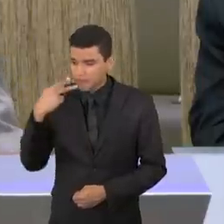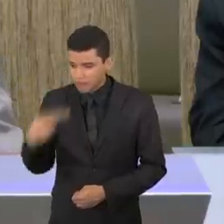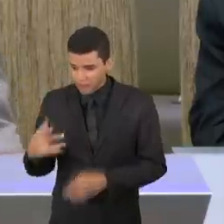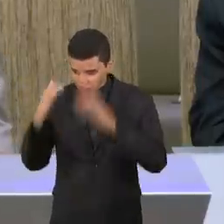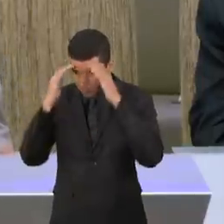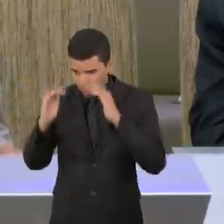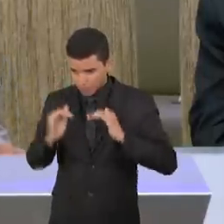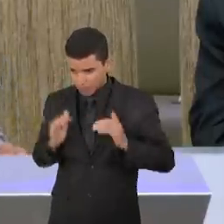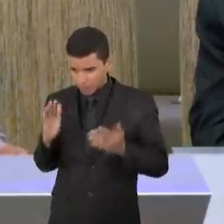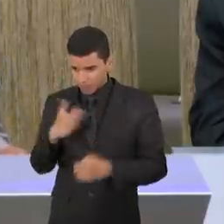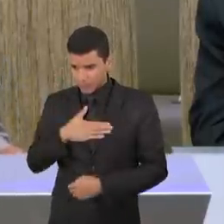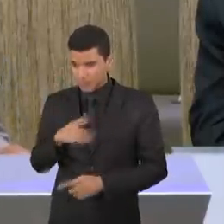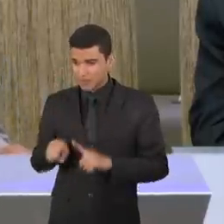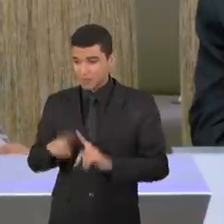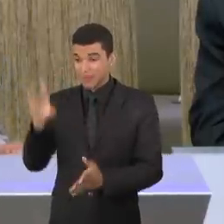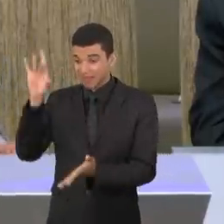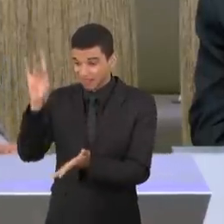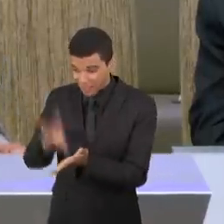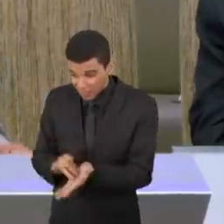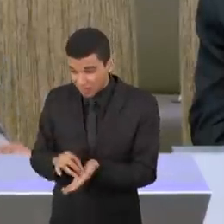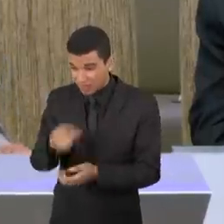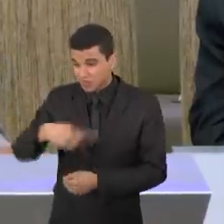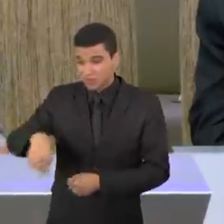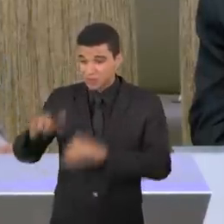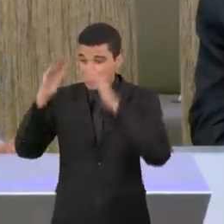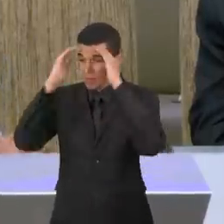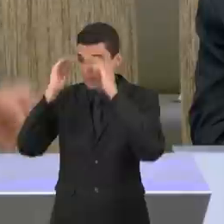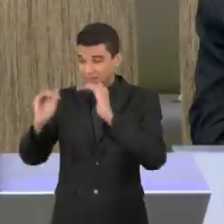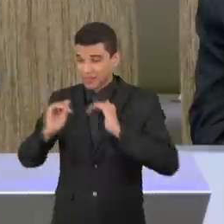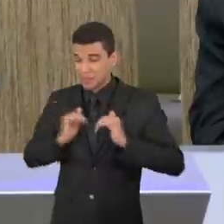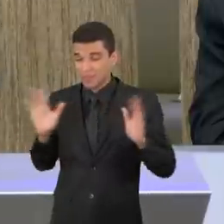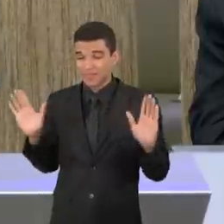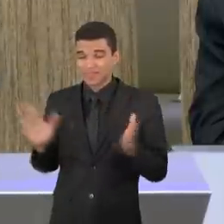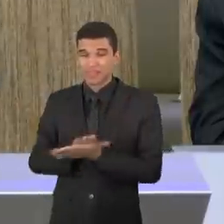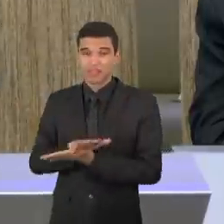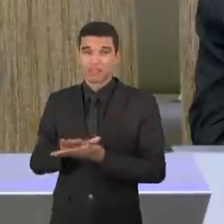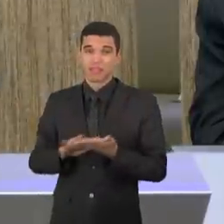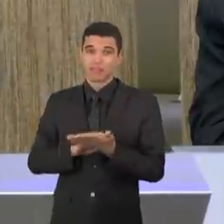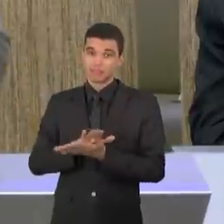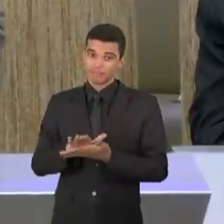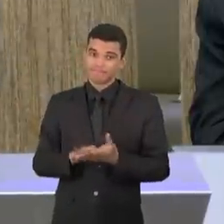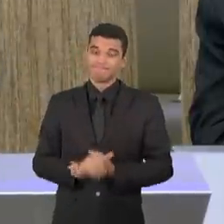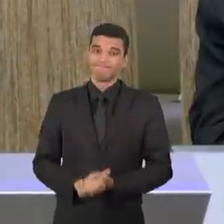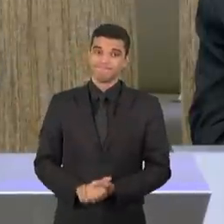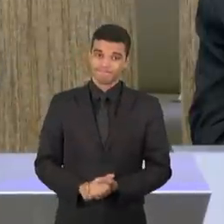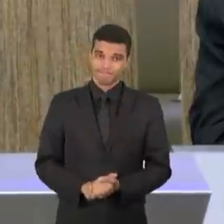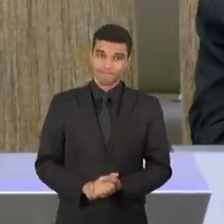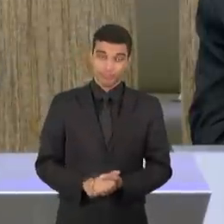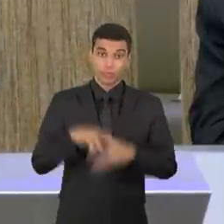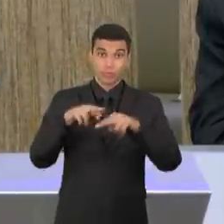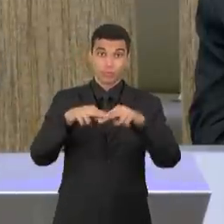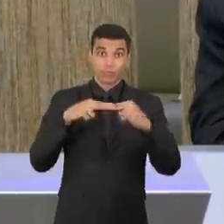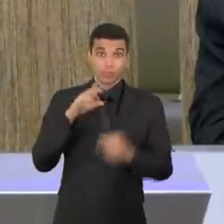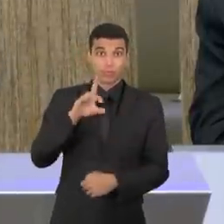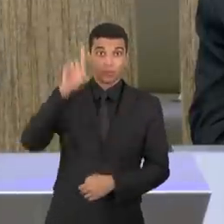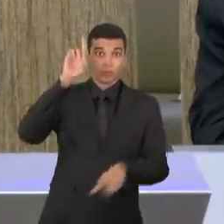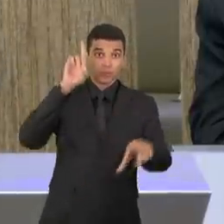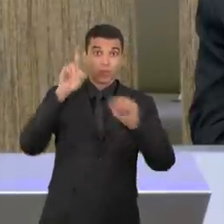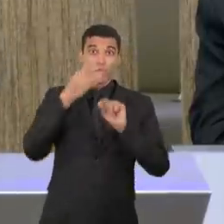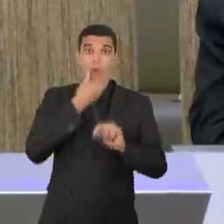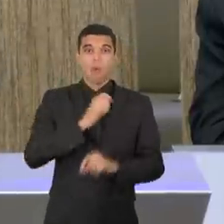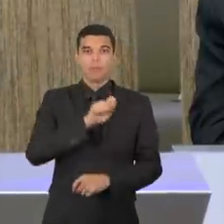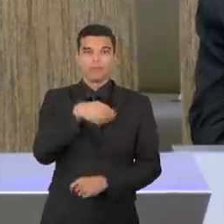expressão de um grito de Joel naquela situação dos seus dias, possivelmente 800